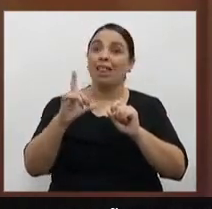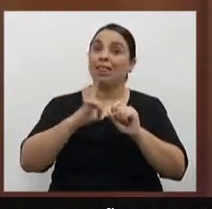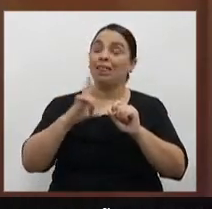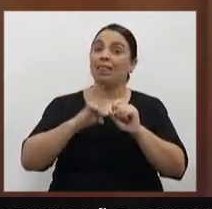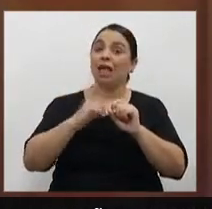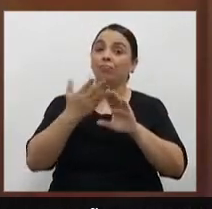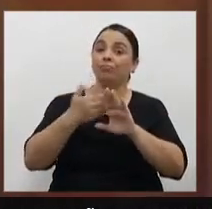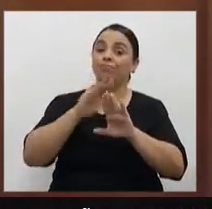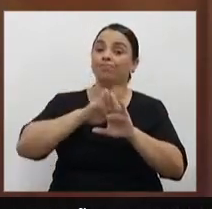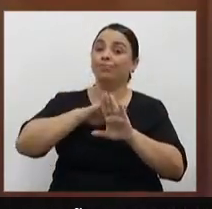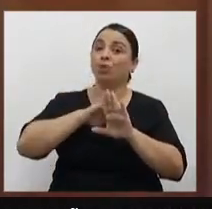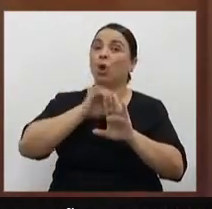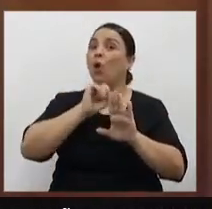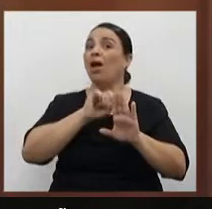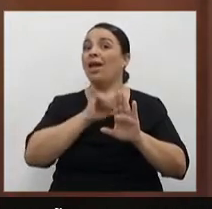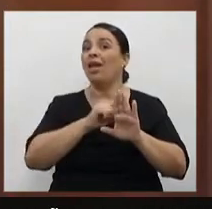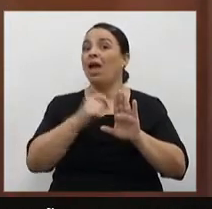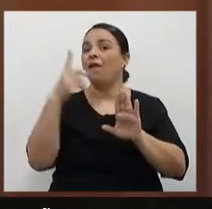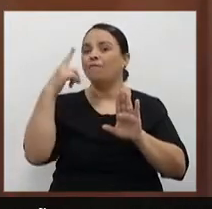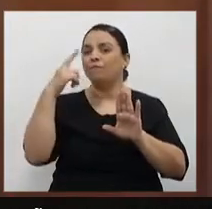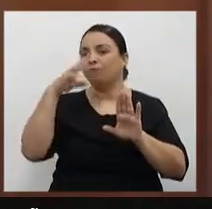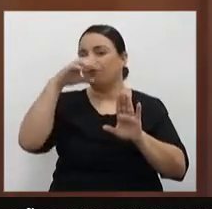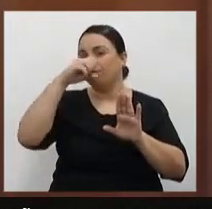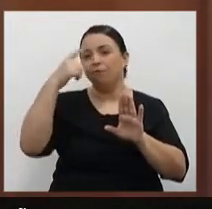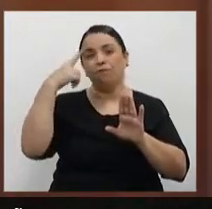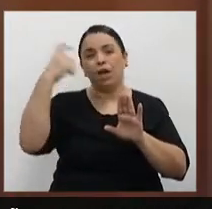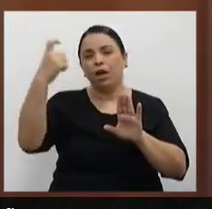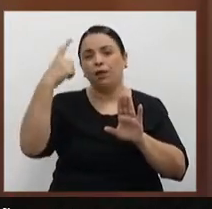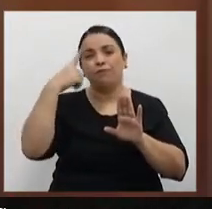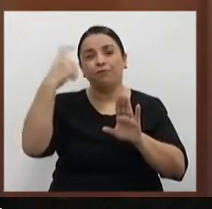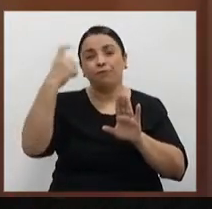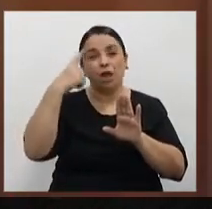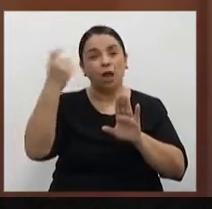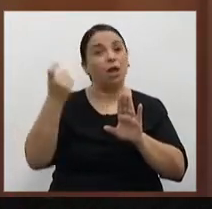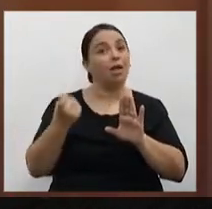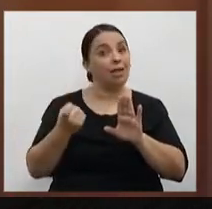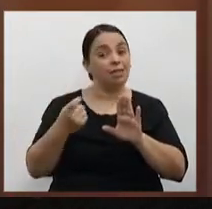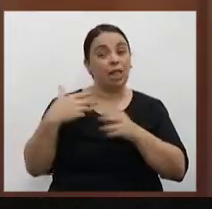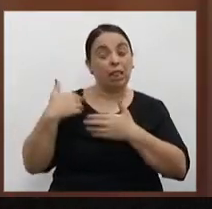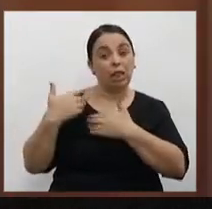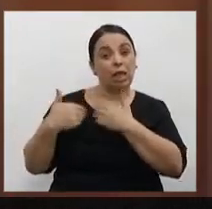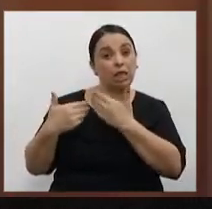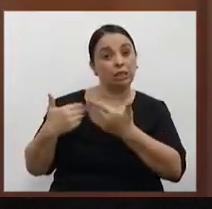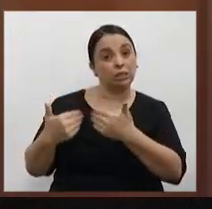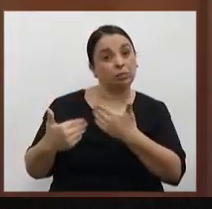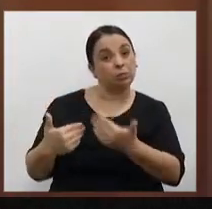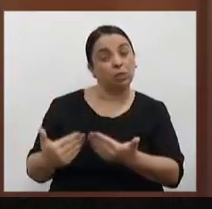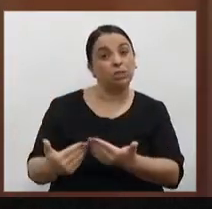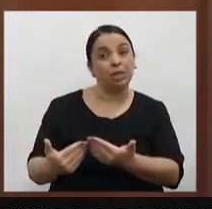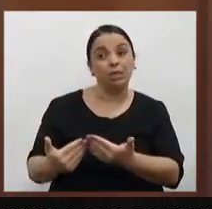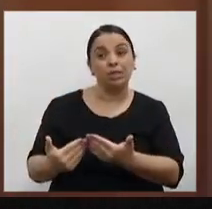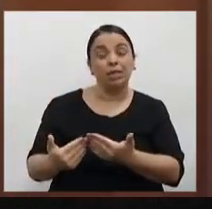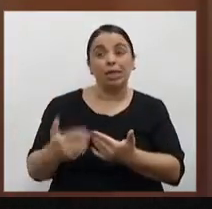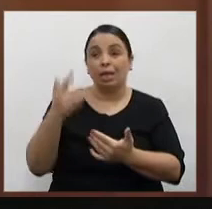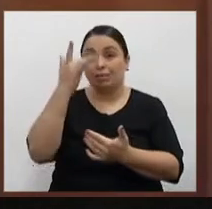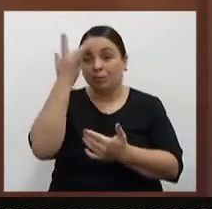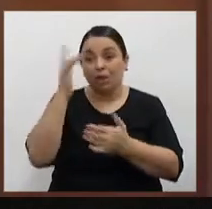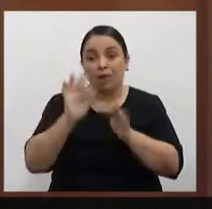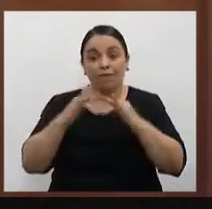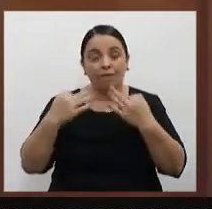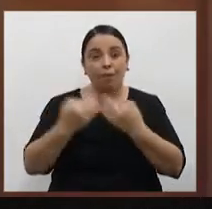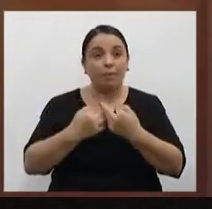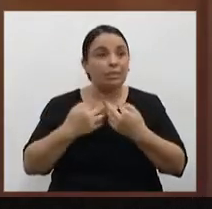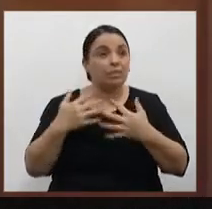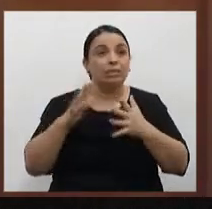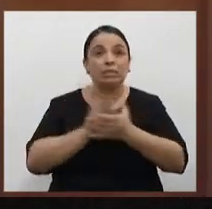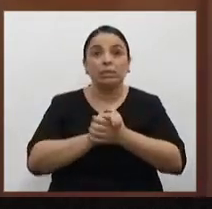ocultas em relação a esse processo que está aterrorizando a todas as famílias. Falamos aí